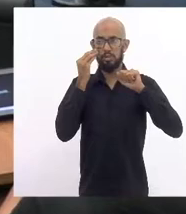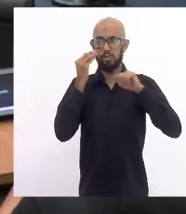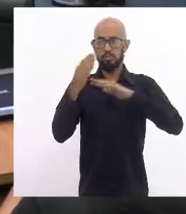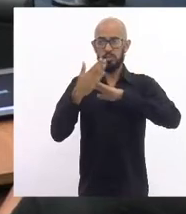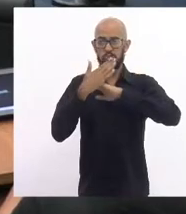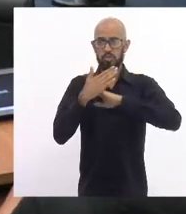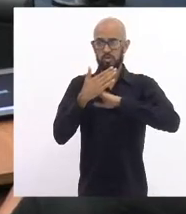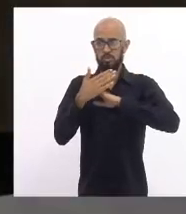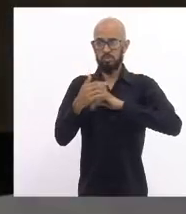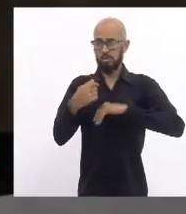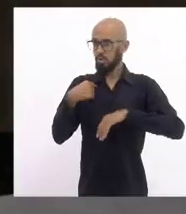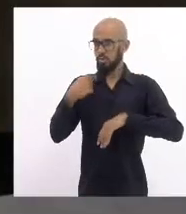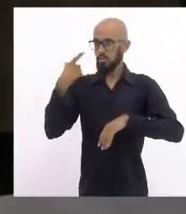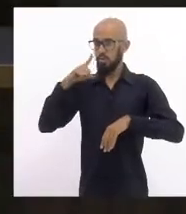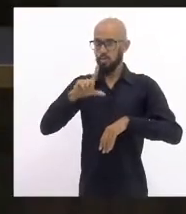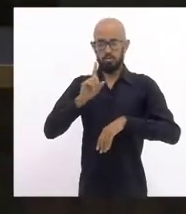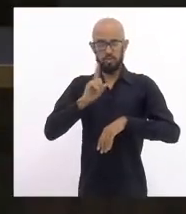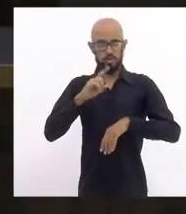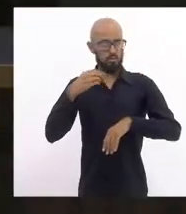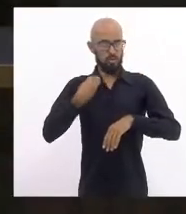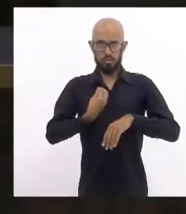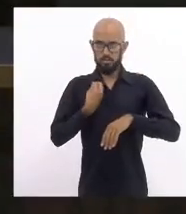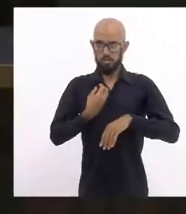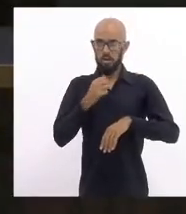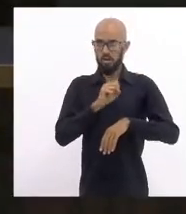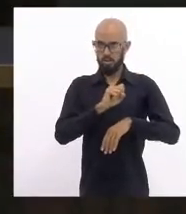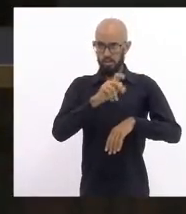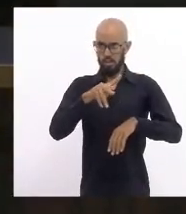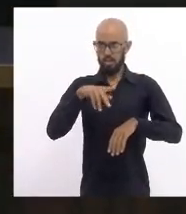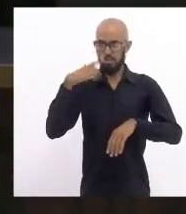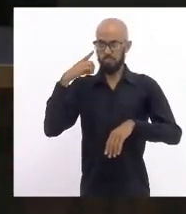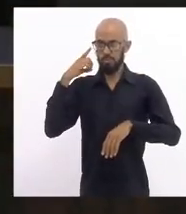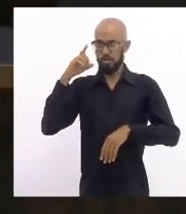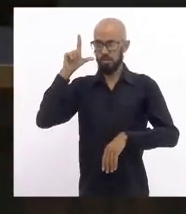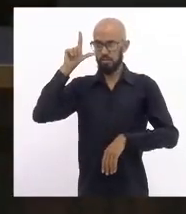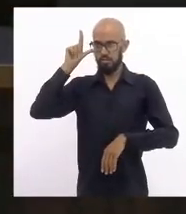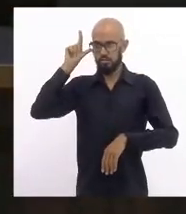sua presença? É, não estou conseguindo, tá bom, a presença. Está registrada a presença da deputada também.